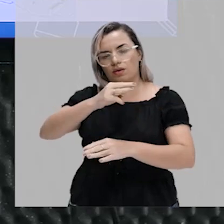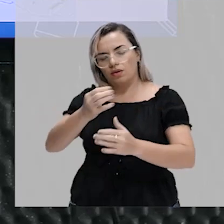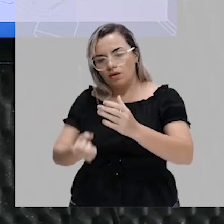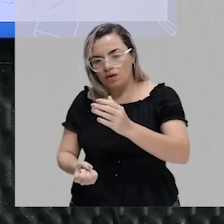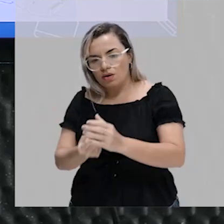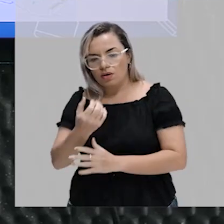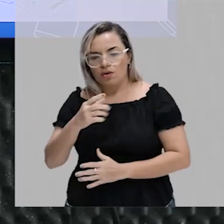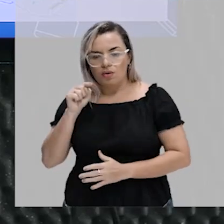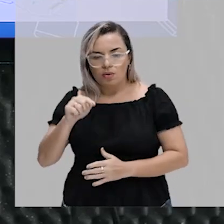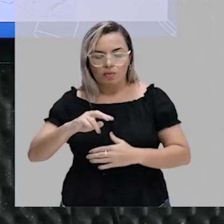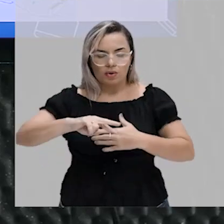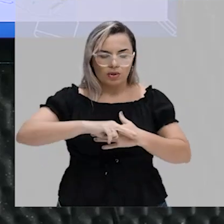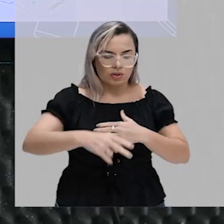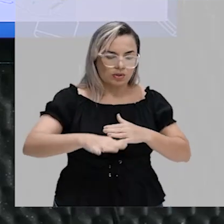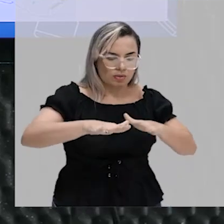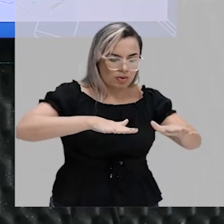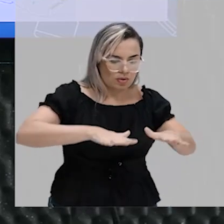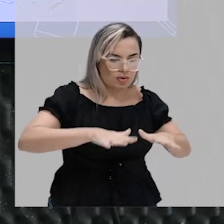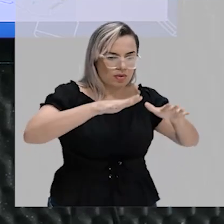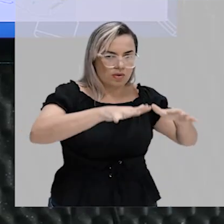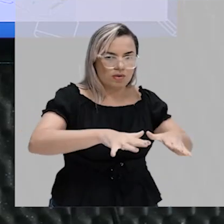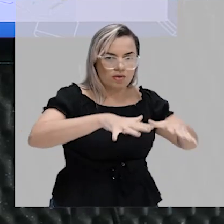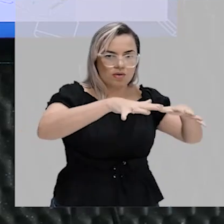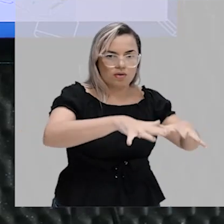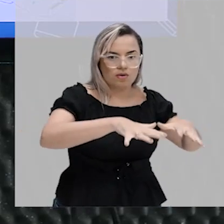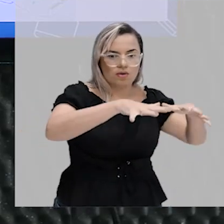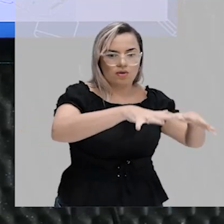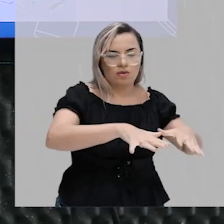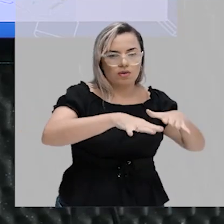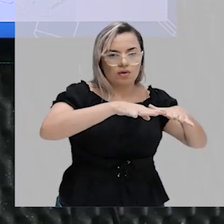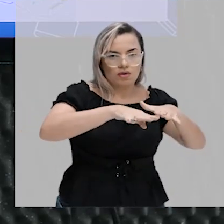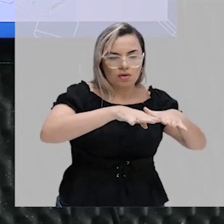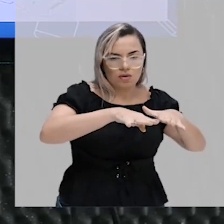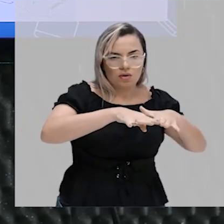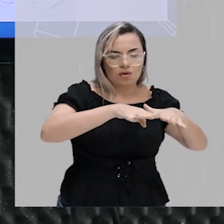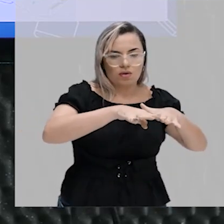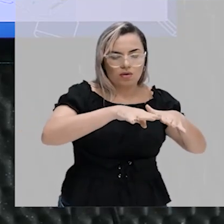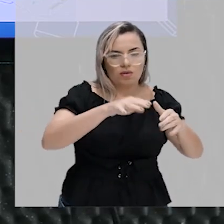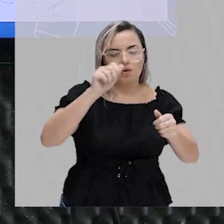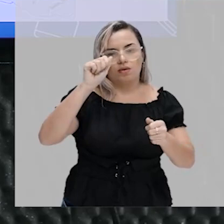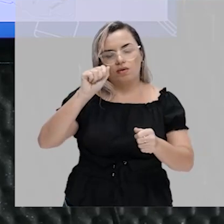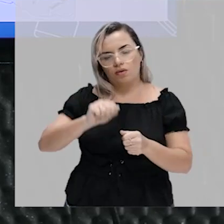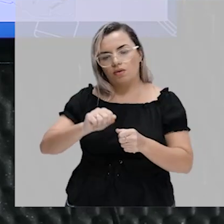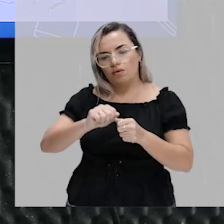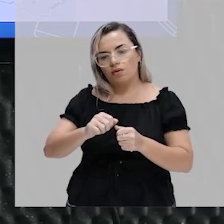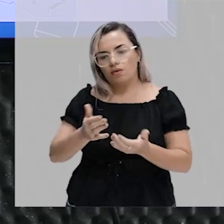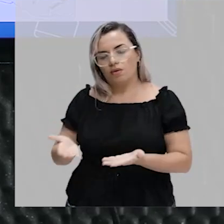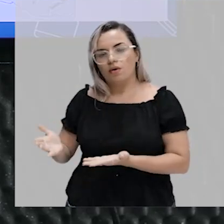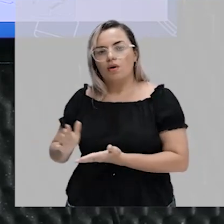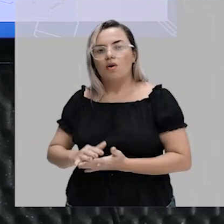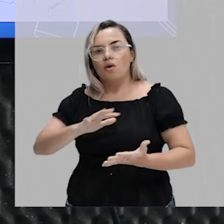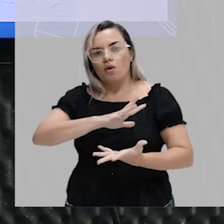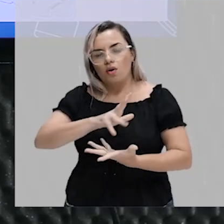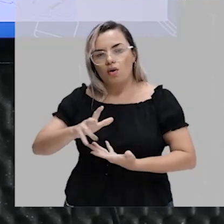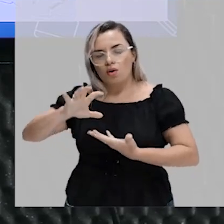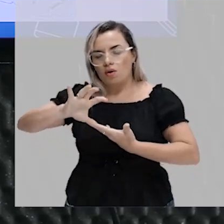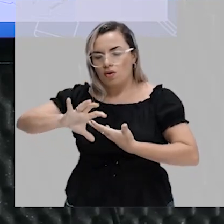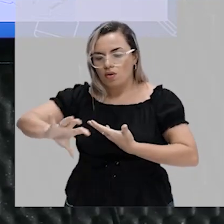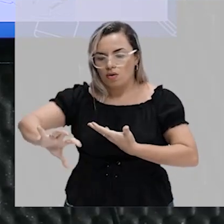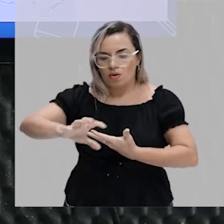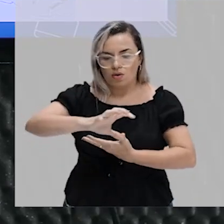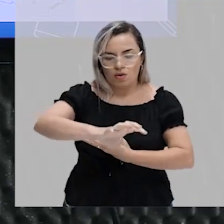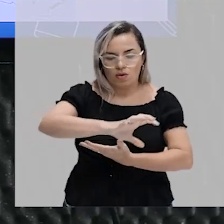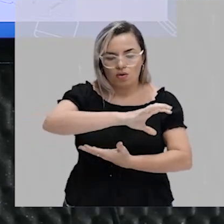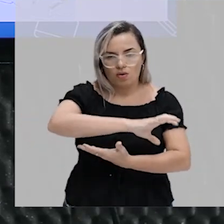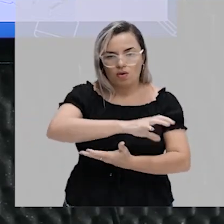placas tectônicas, tá? Então é justamente o movimento dessas placas que fizeram com que os continentes que